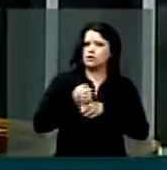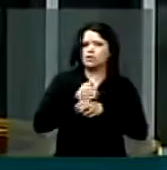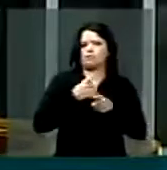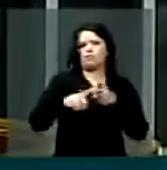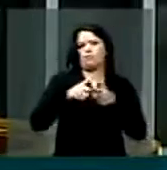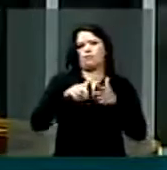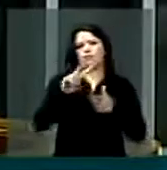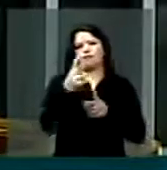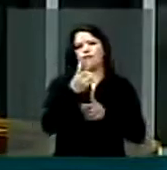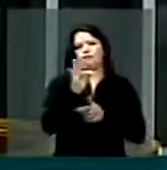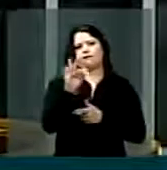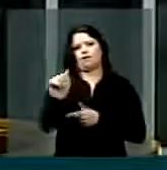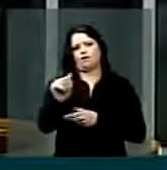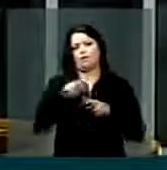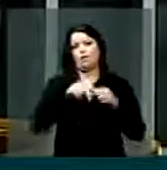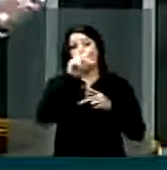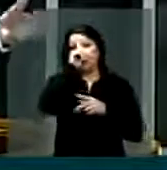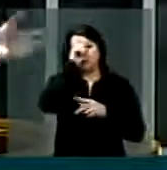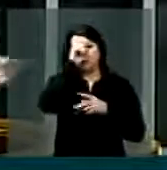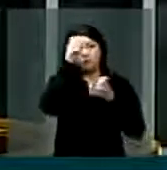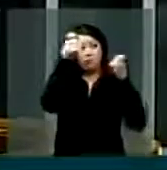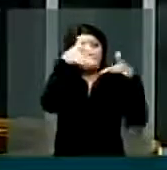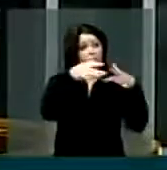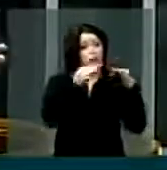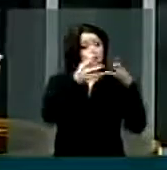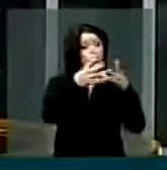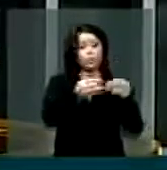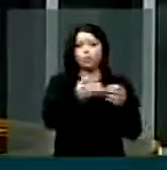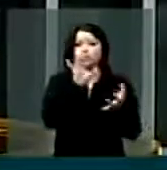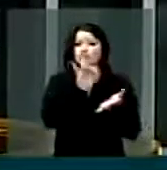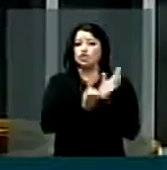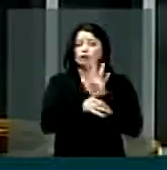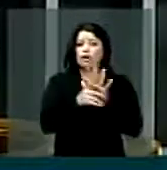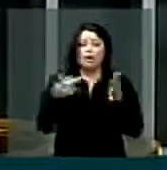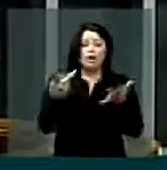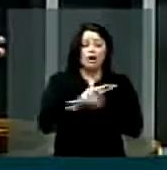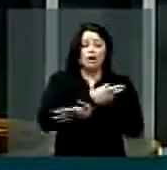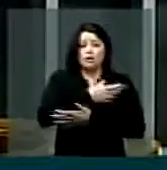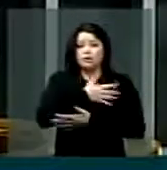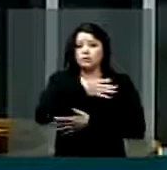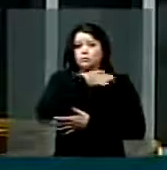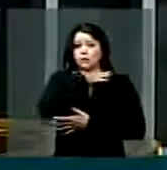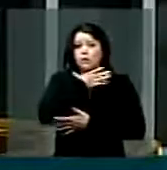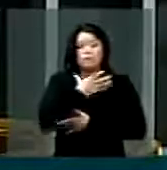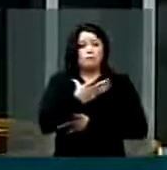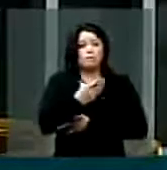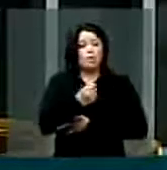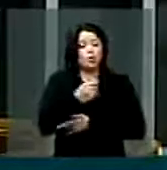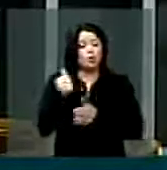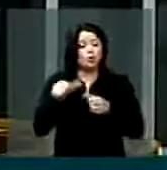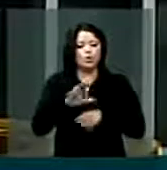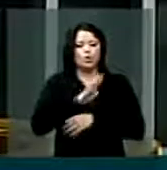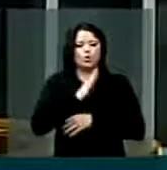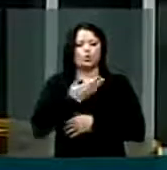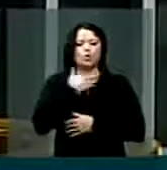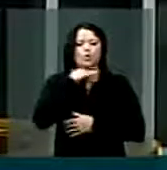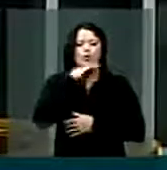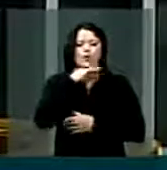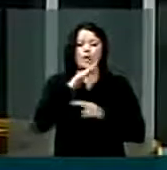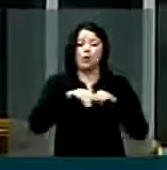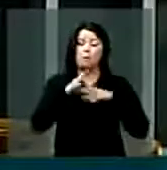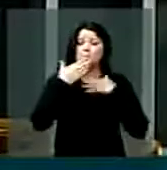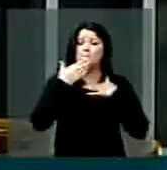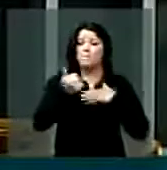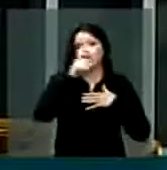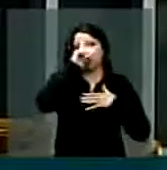HFA. O hospital está, lamentavelmente, numa situação caótica. E é um dos melhores